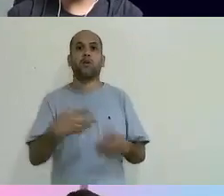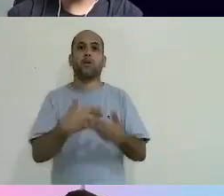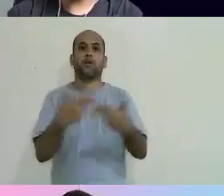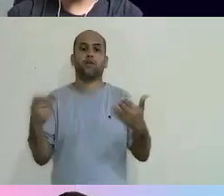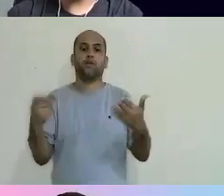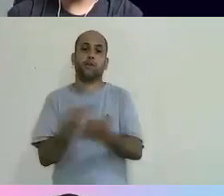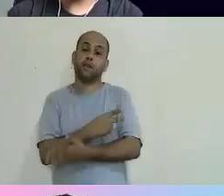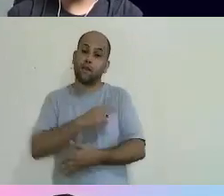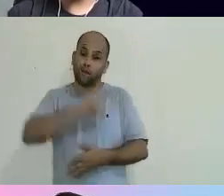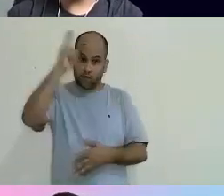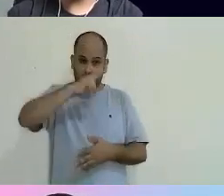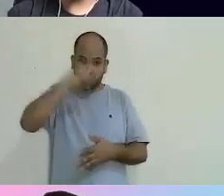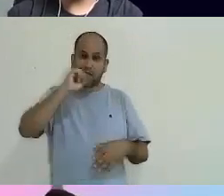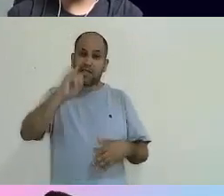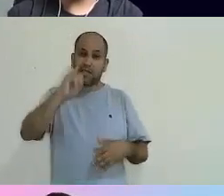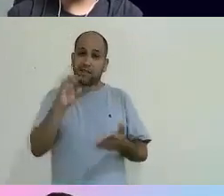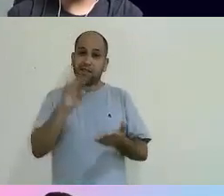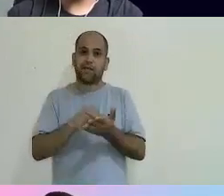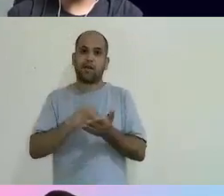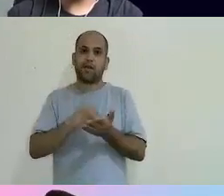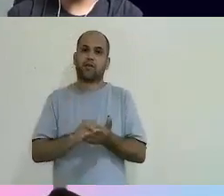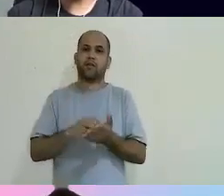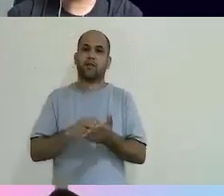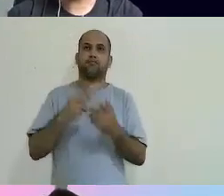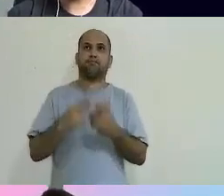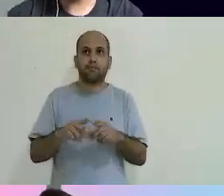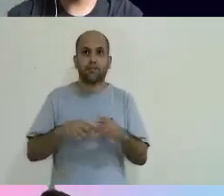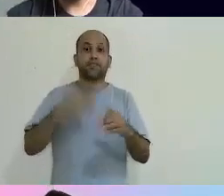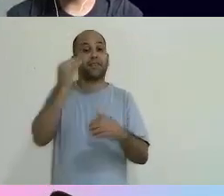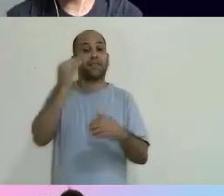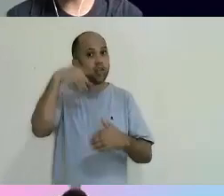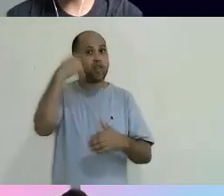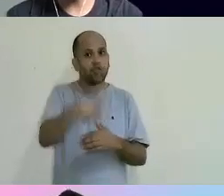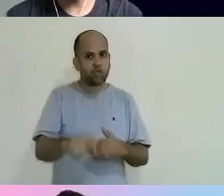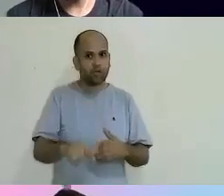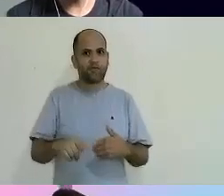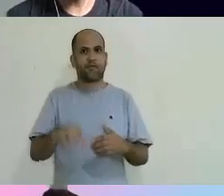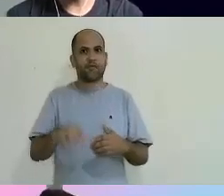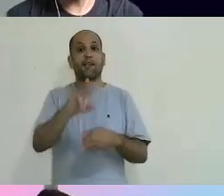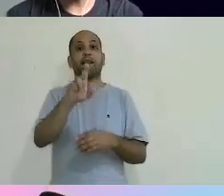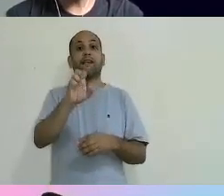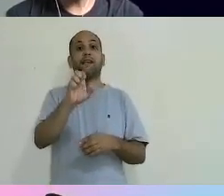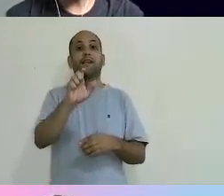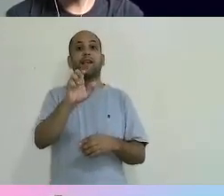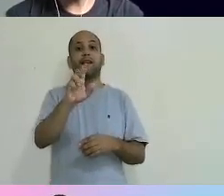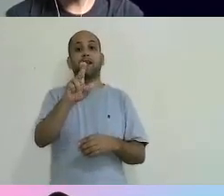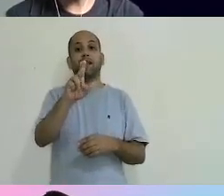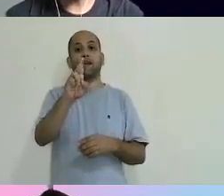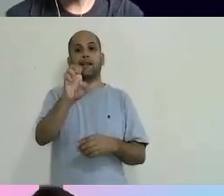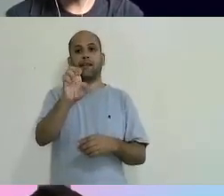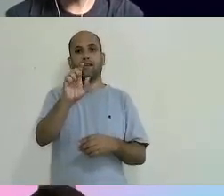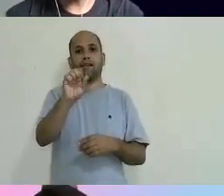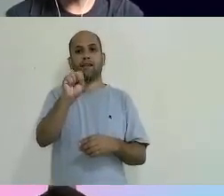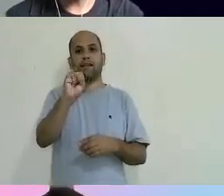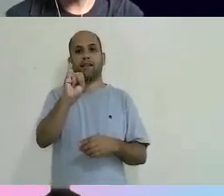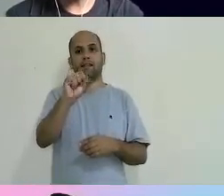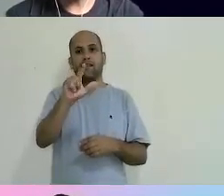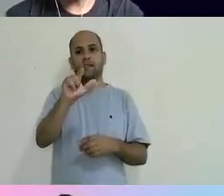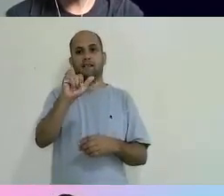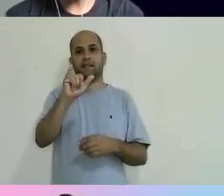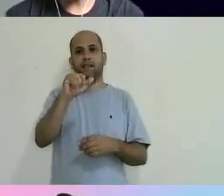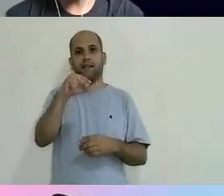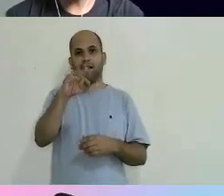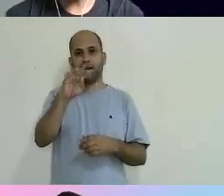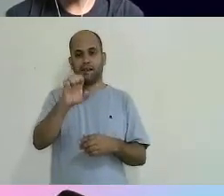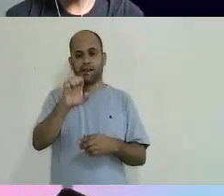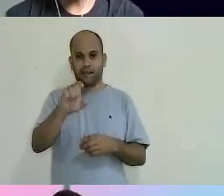se não acontecer, gente, caiu, levanta, né? O protagonismo e resiliência. Caiu, levanta, sempre vai ter um aprendizado dentro da